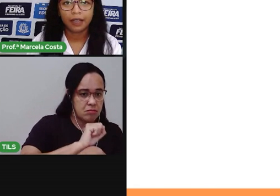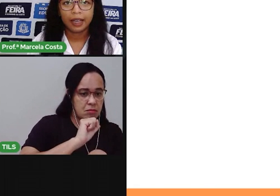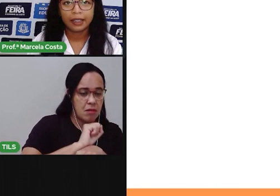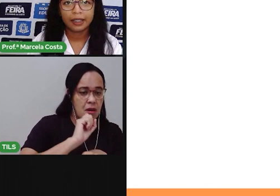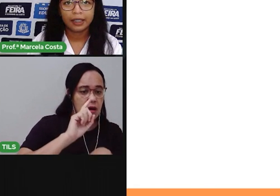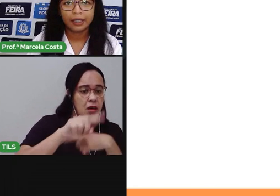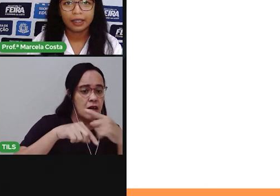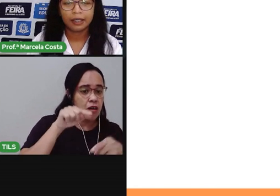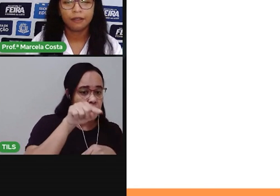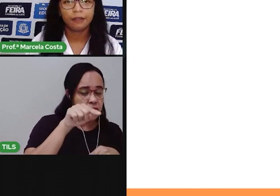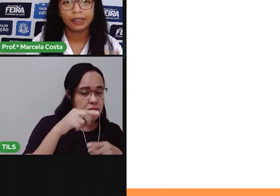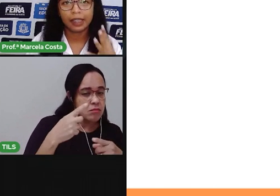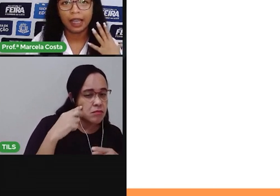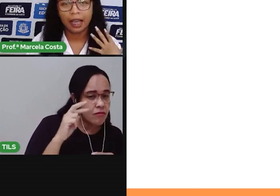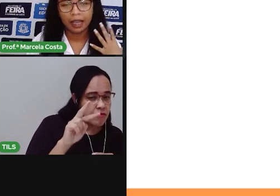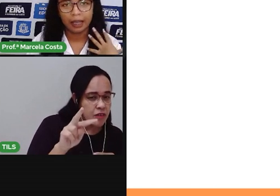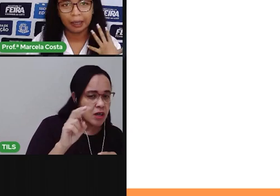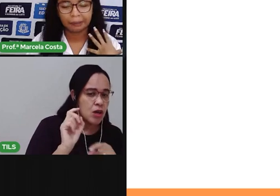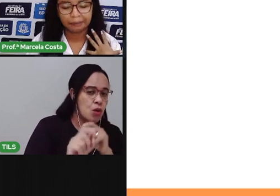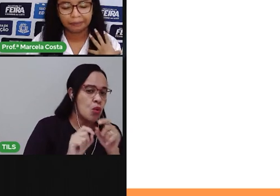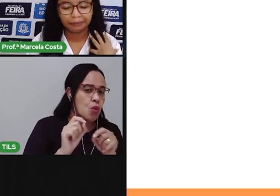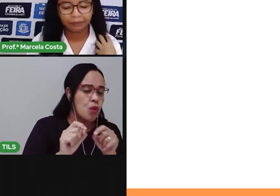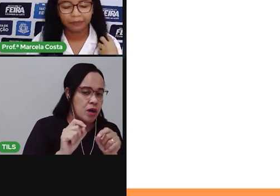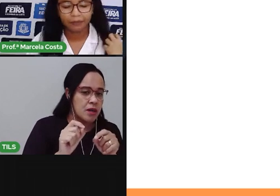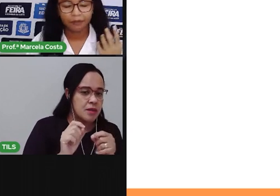você vai... E vou fazer a...